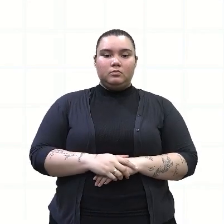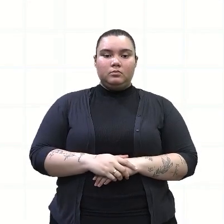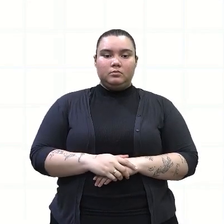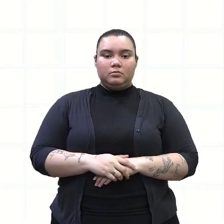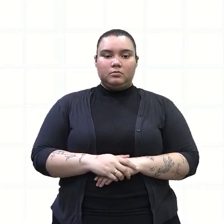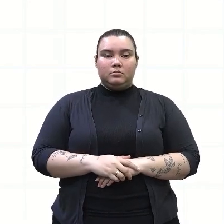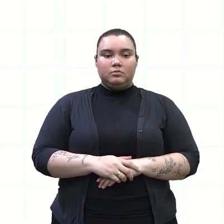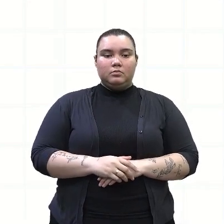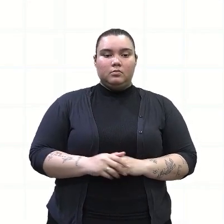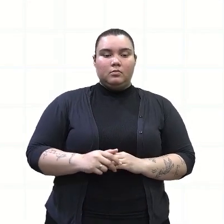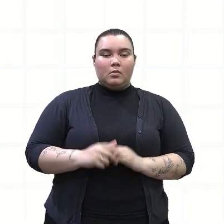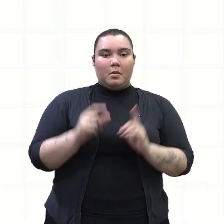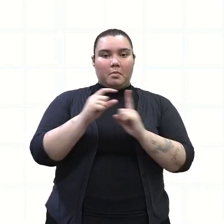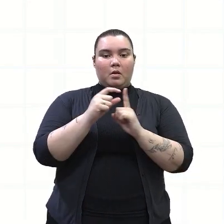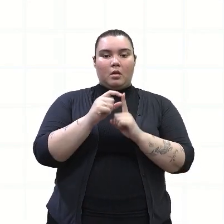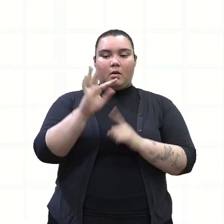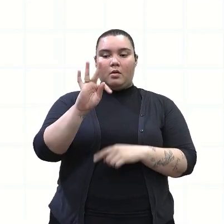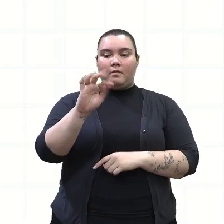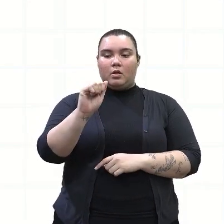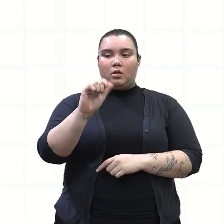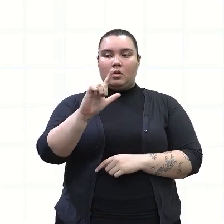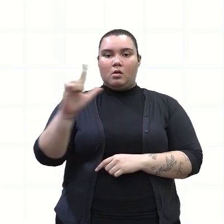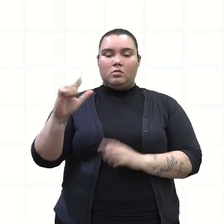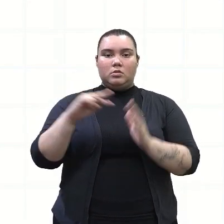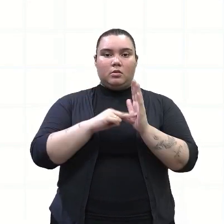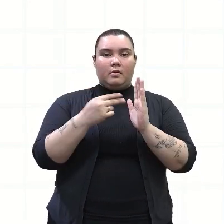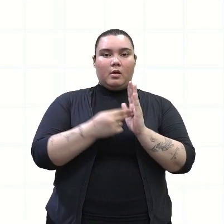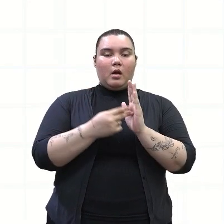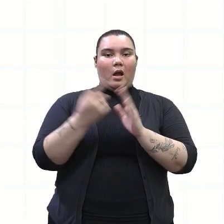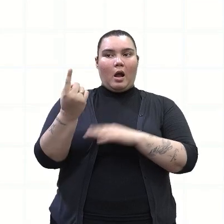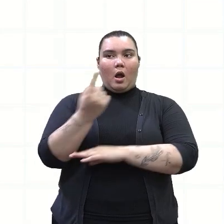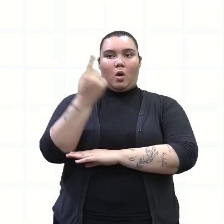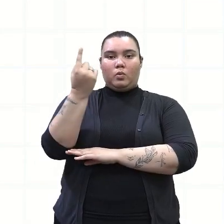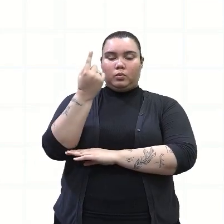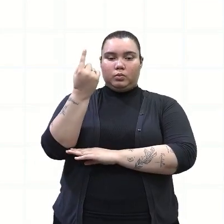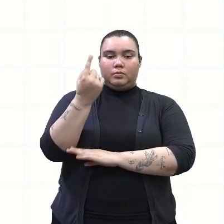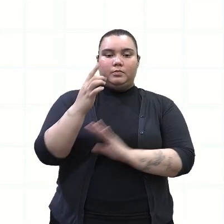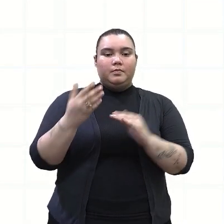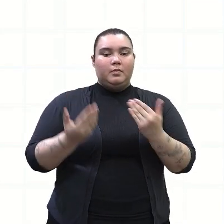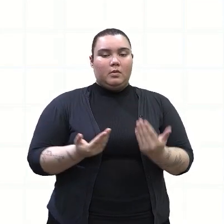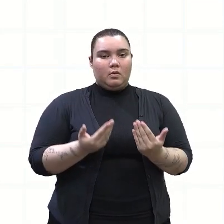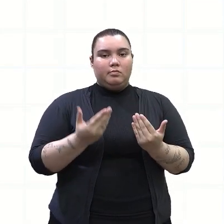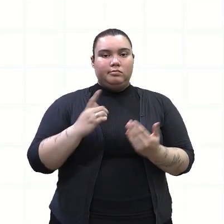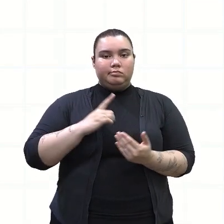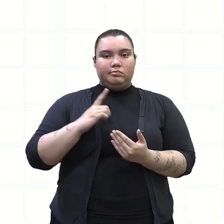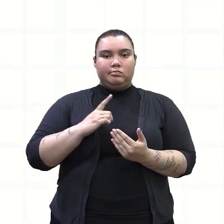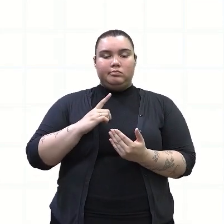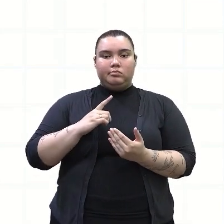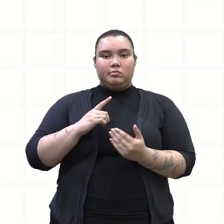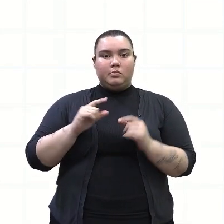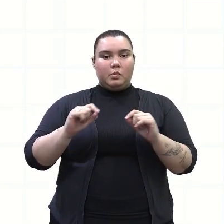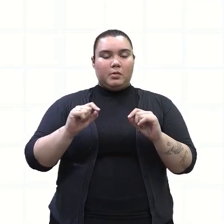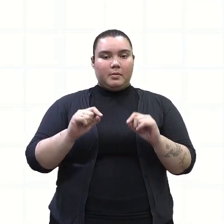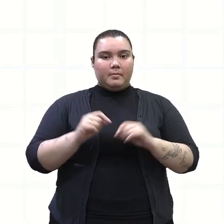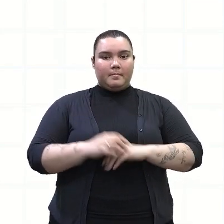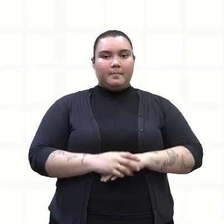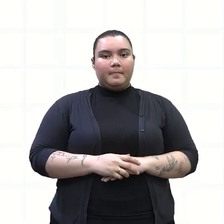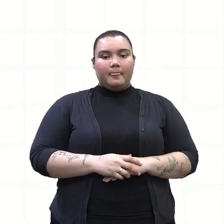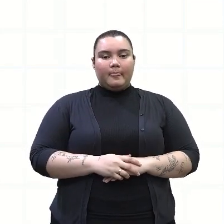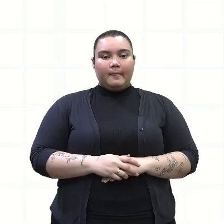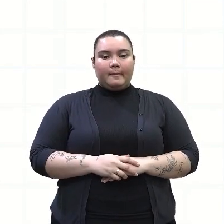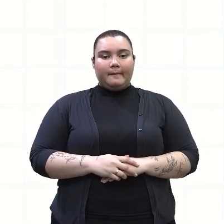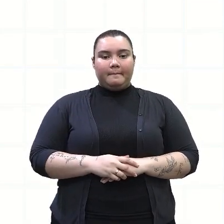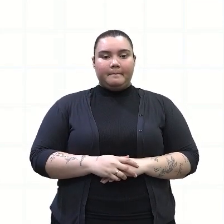Aqui a palavra tall, né? De altura. Então, ele tem 1 meter and 87 centimeters,